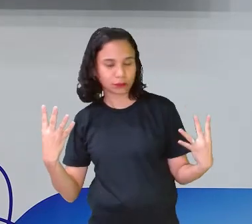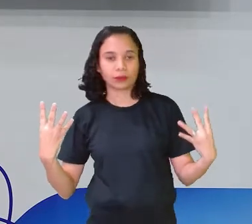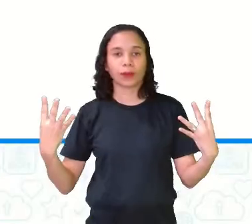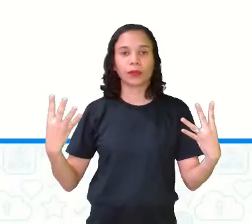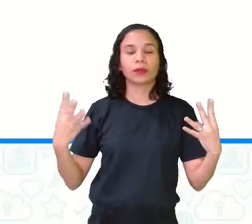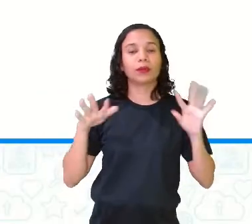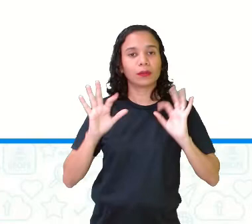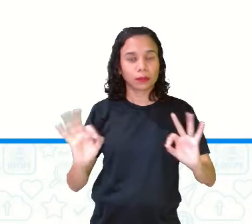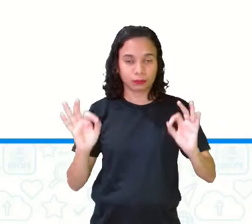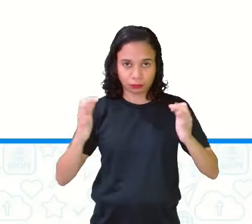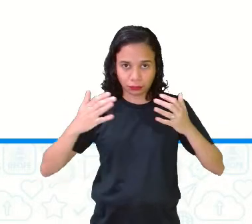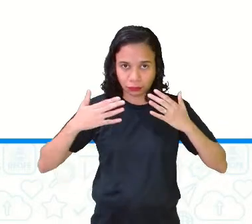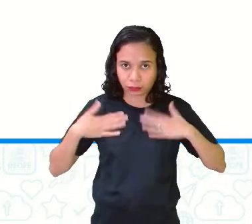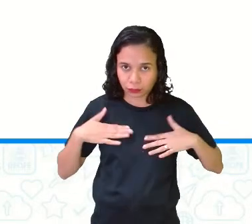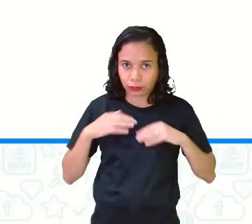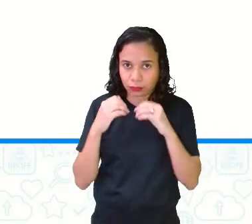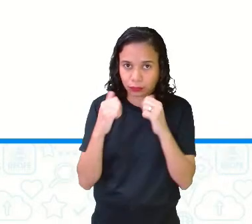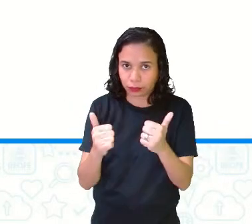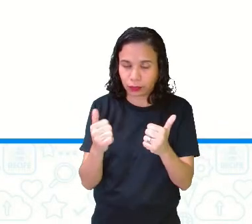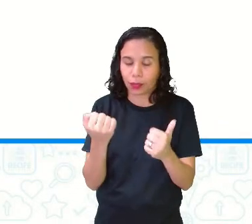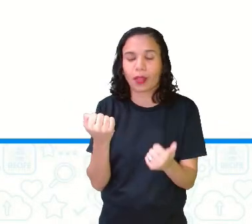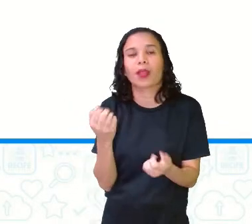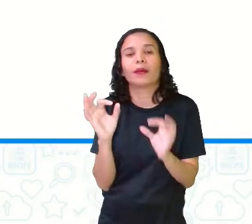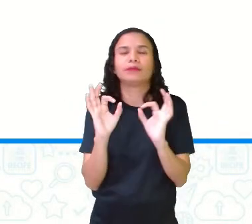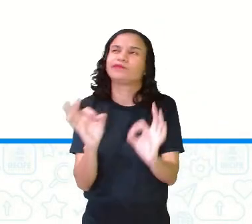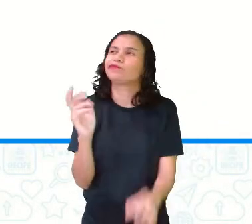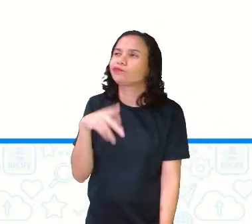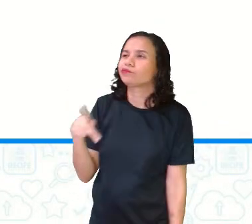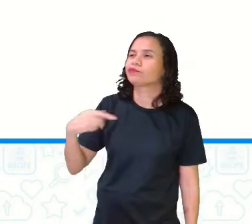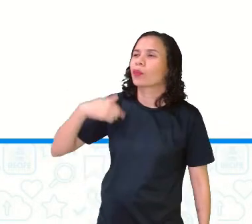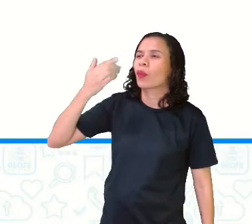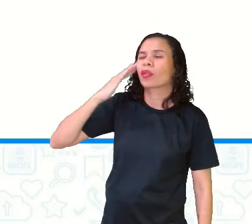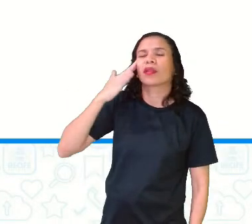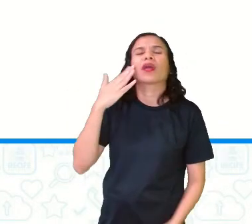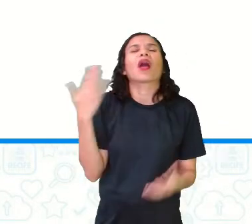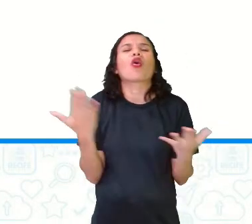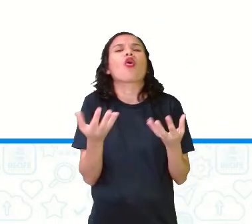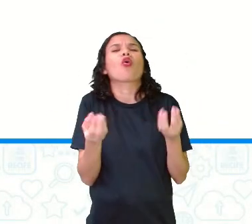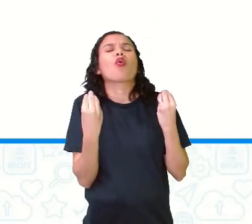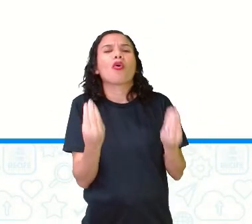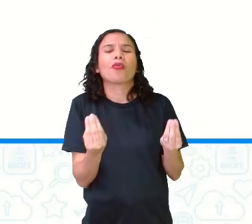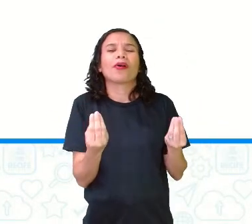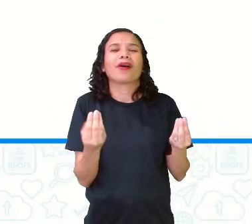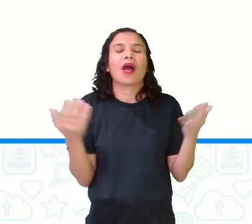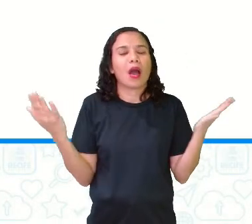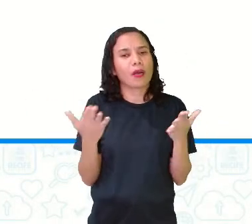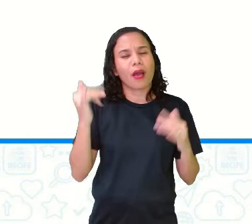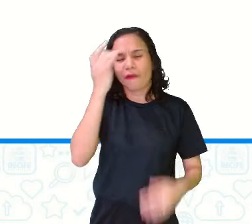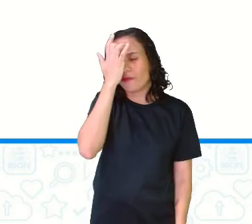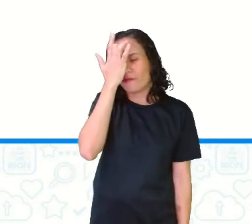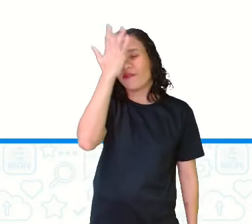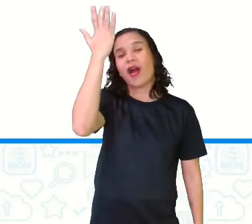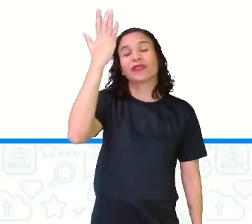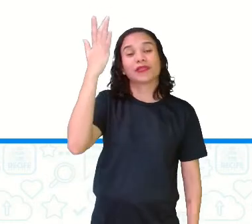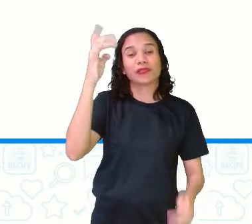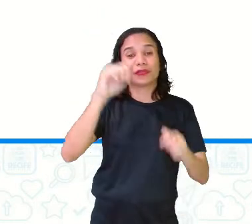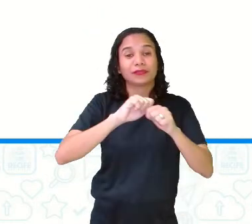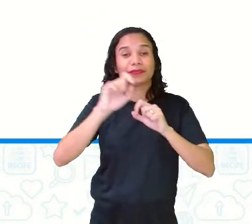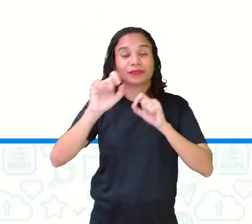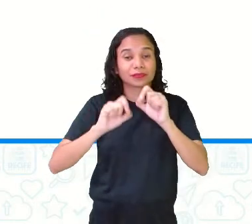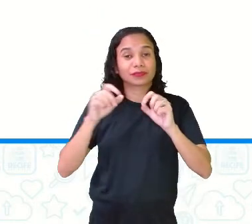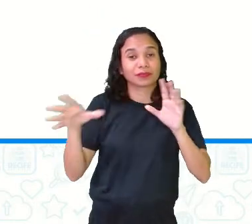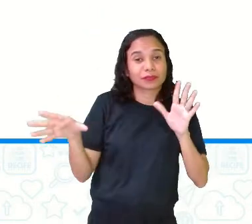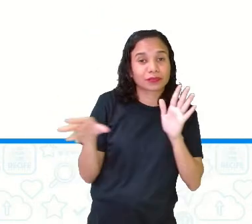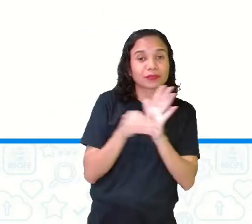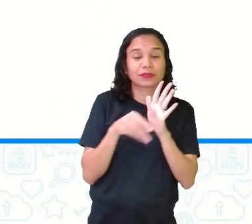3, 4. Tranquilo até aí? Certo, professor, entendi. E agora? E agora, fácil. Faz a